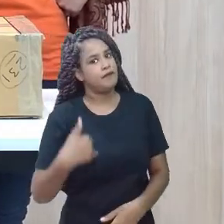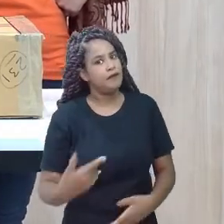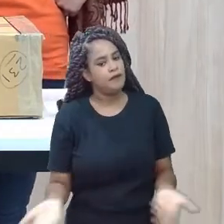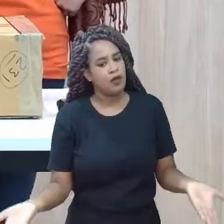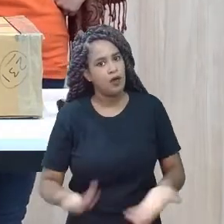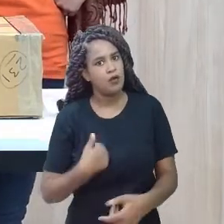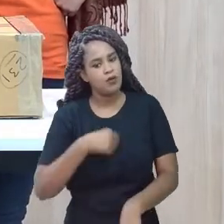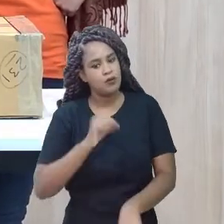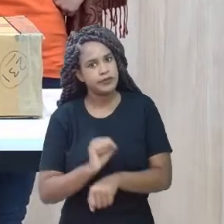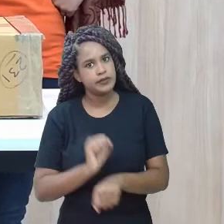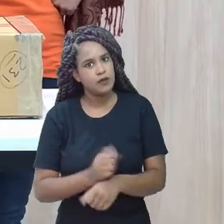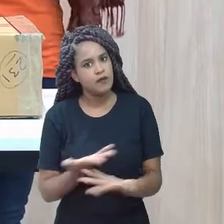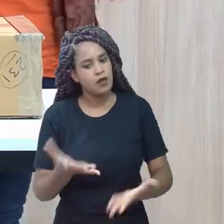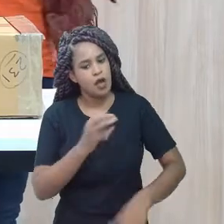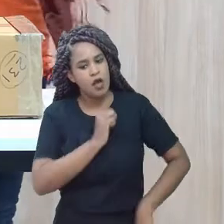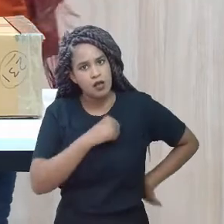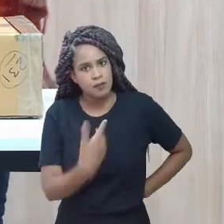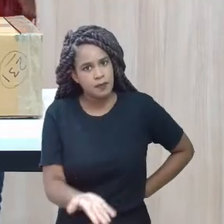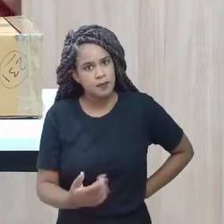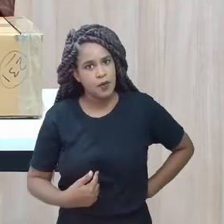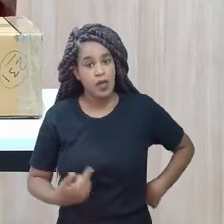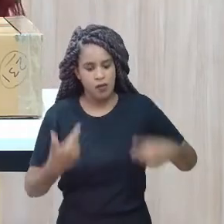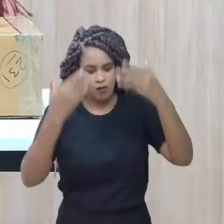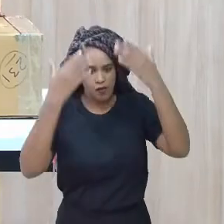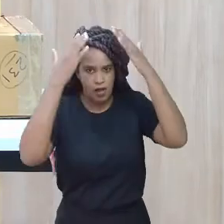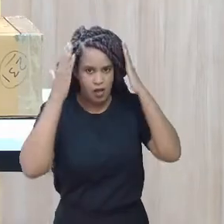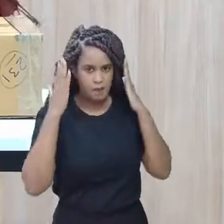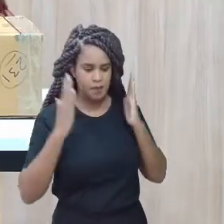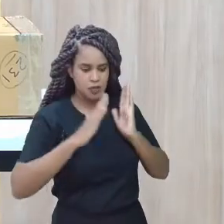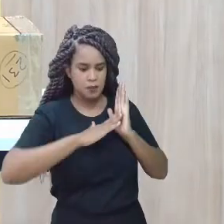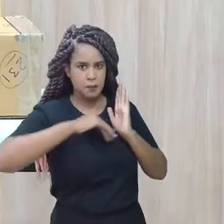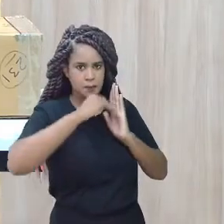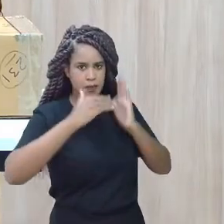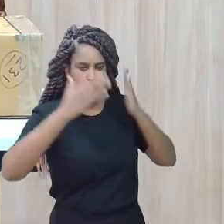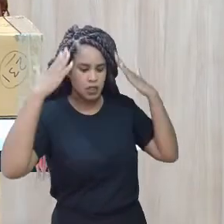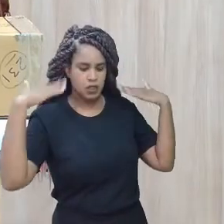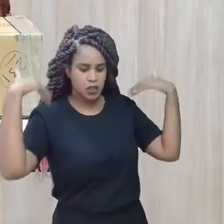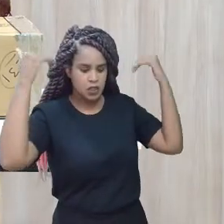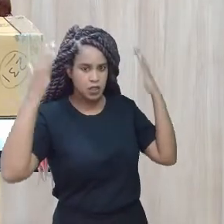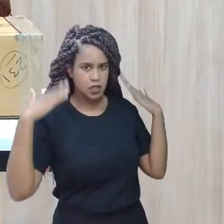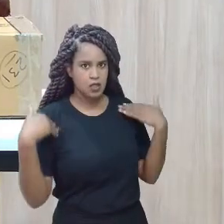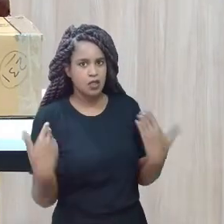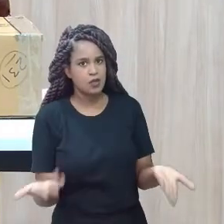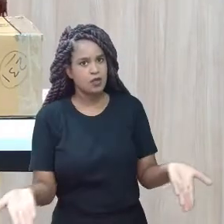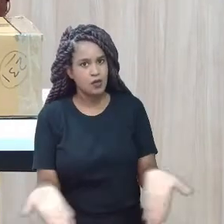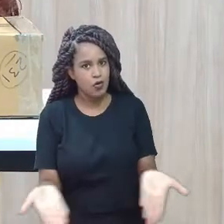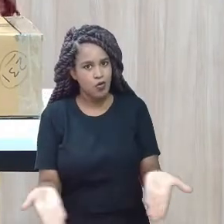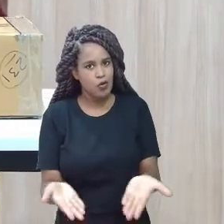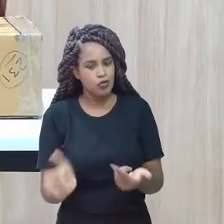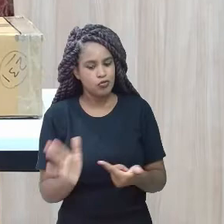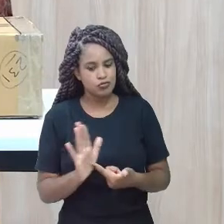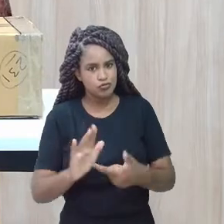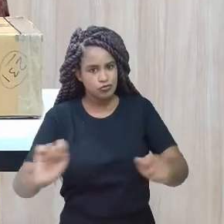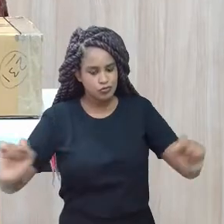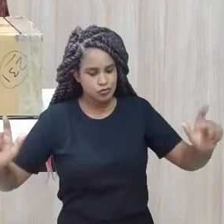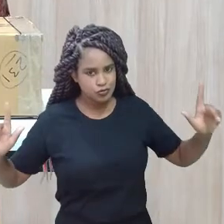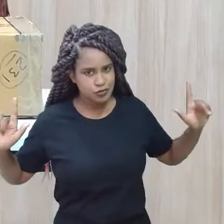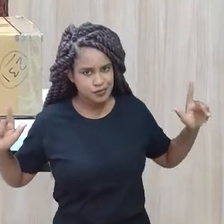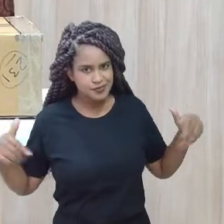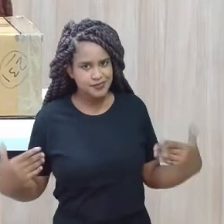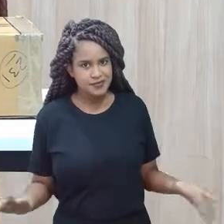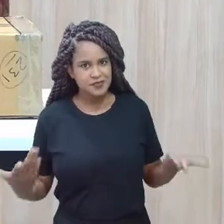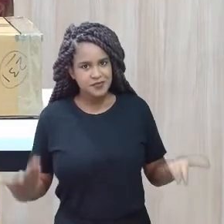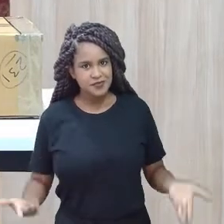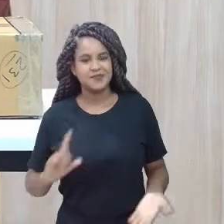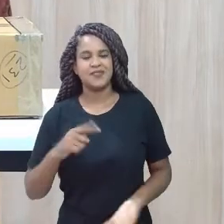esperando. Meu amor, tonalizei até o cabelo para vir hoje, na aula de hoje, aparecer para vocês, para